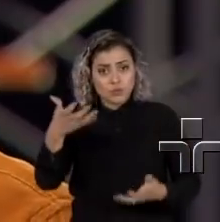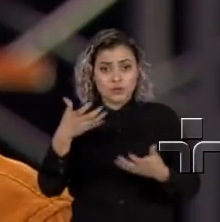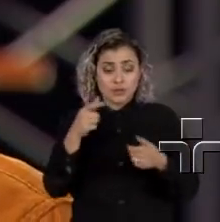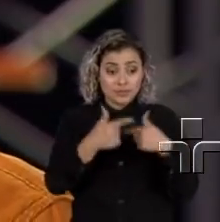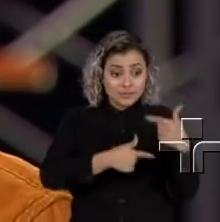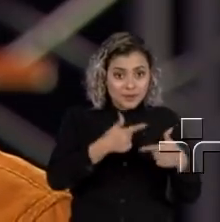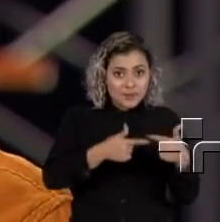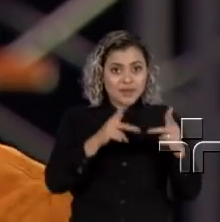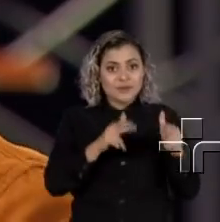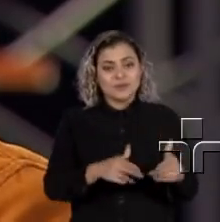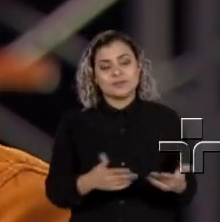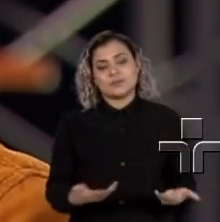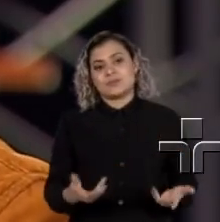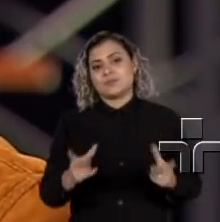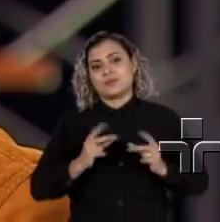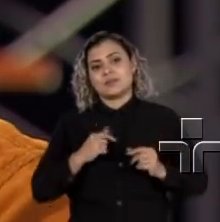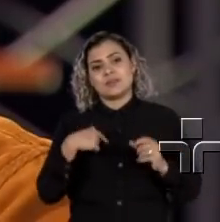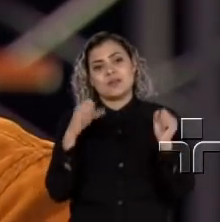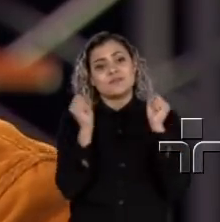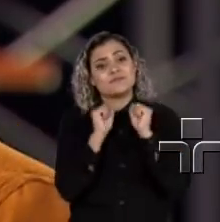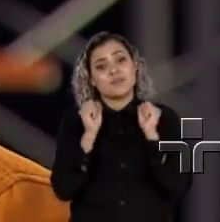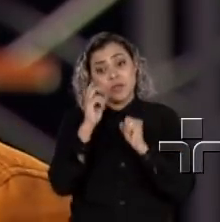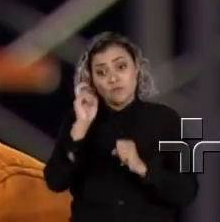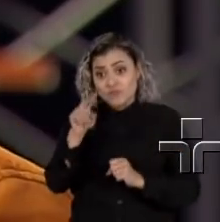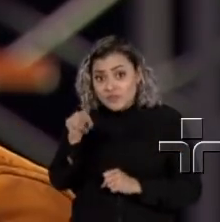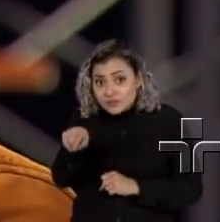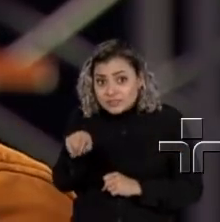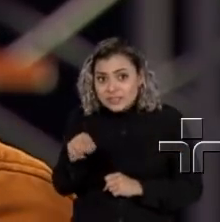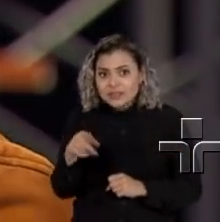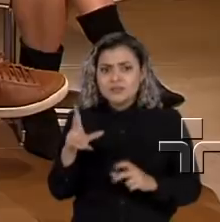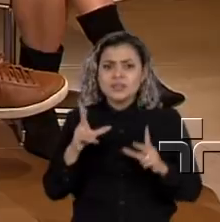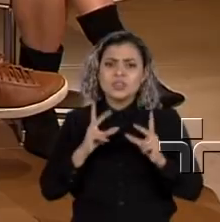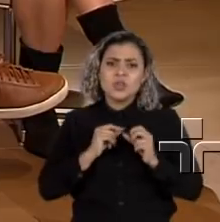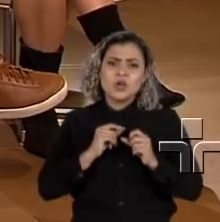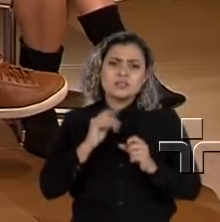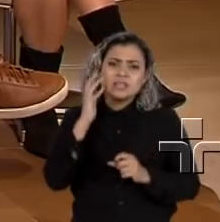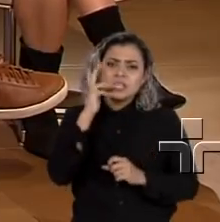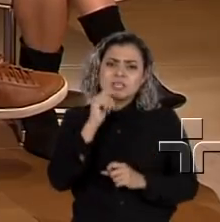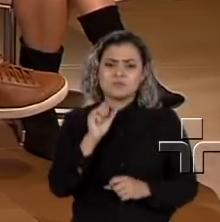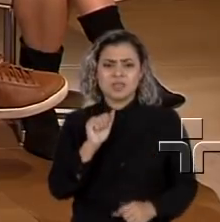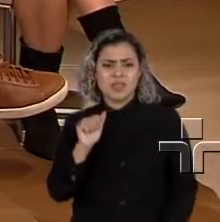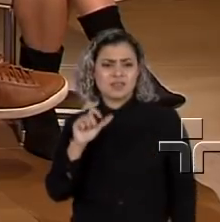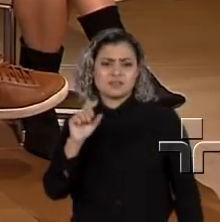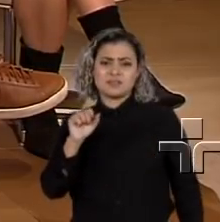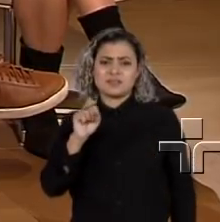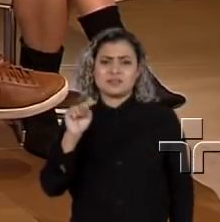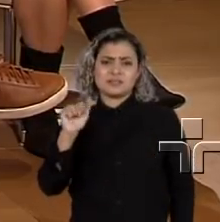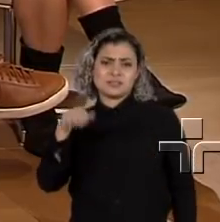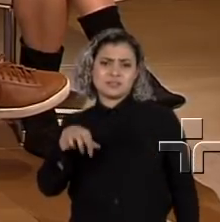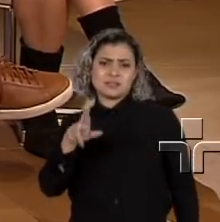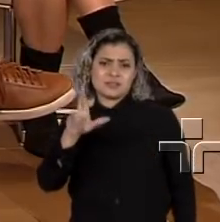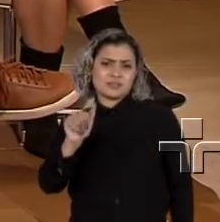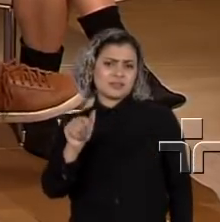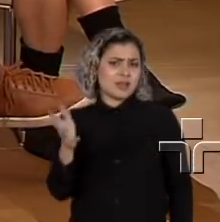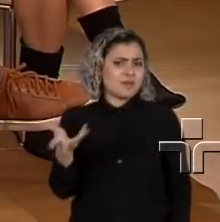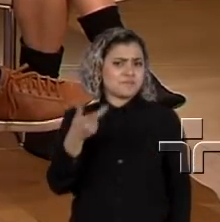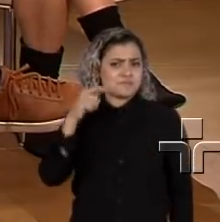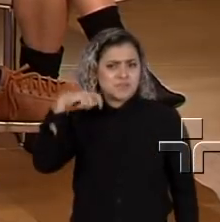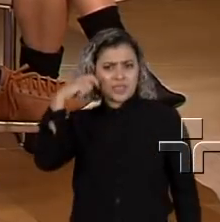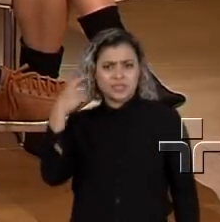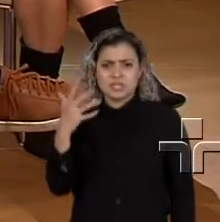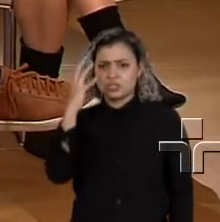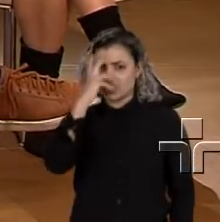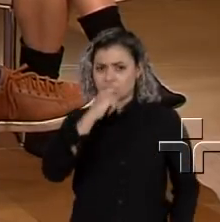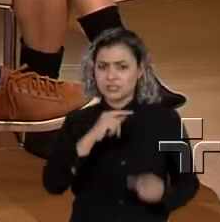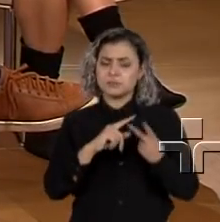com eles, né? E eu já era seu fã, né? Eu ficava vendo você ali e falei, nossa, genial, hein? Que atriz fantástica.